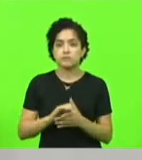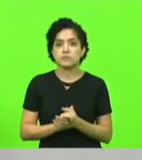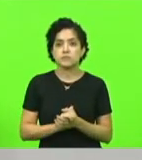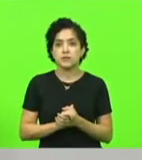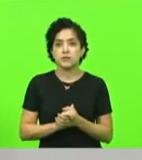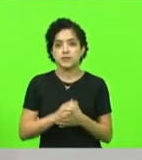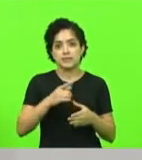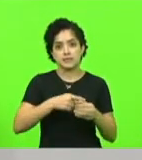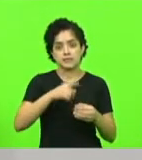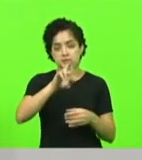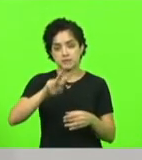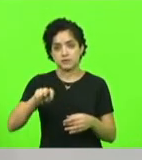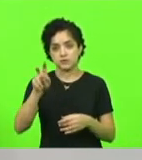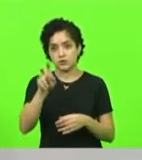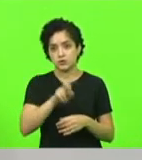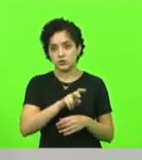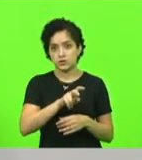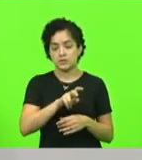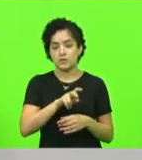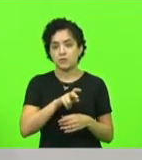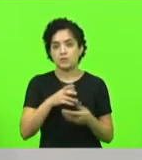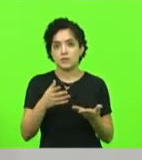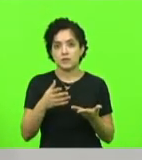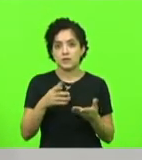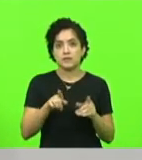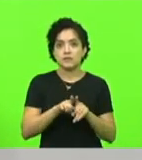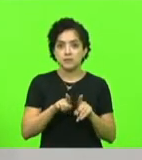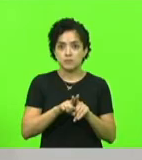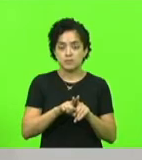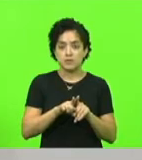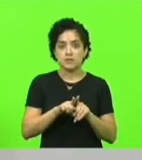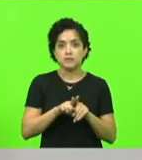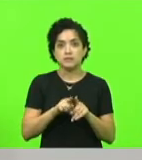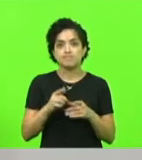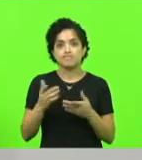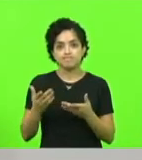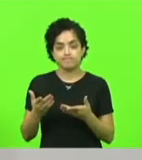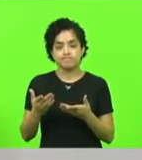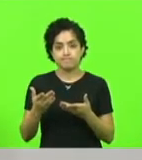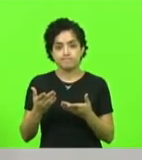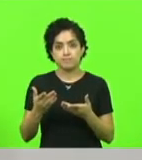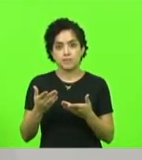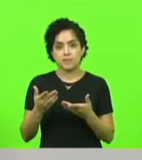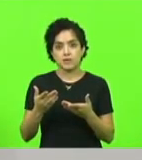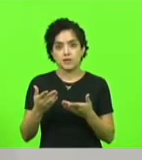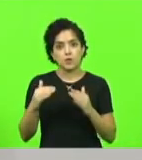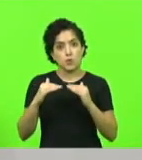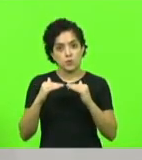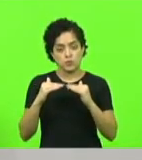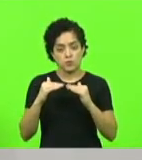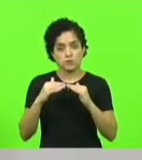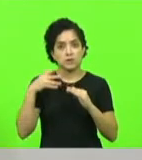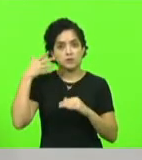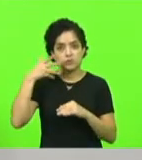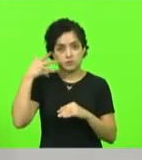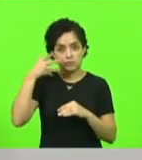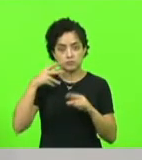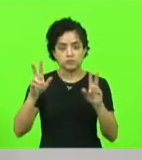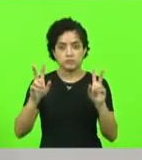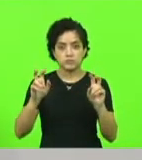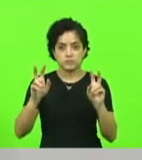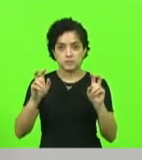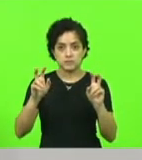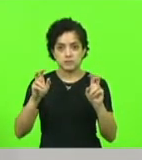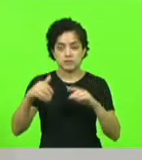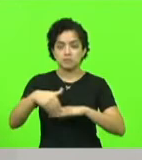Xanxerê. E Ricardo Alba, nosso deputado estadual, fazer coro também à vossa fala aqui dos demais deputados com relação às